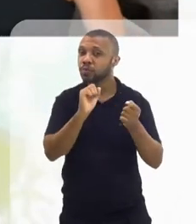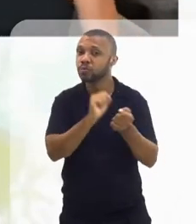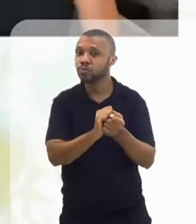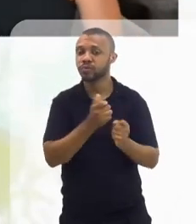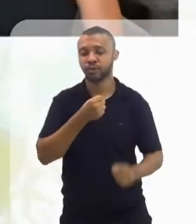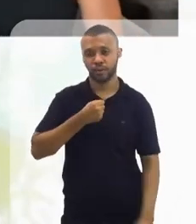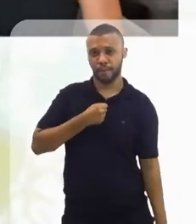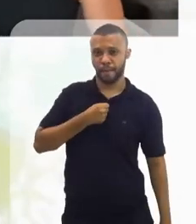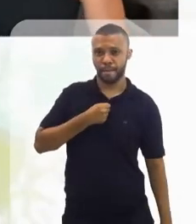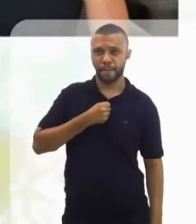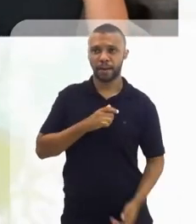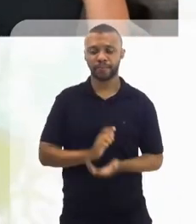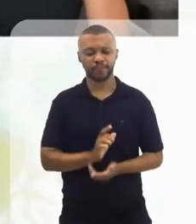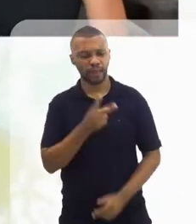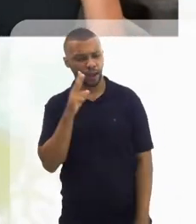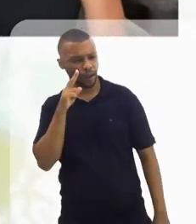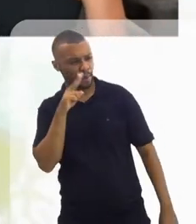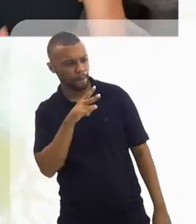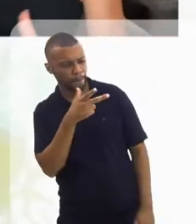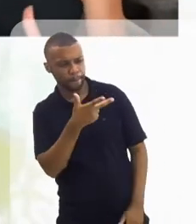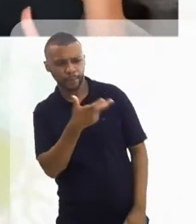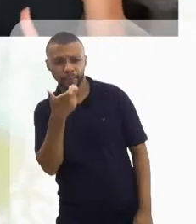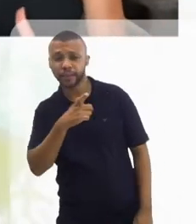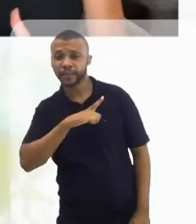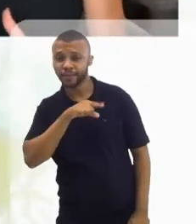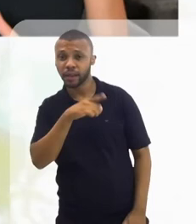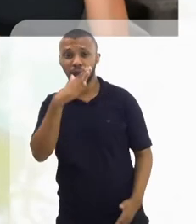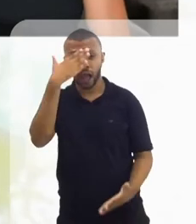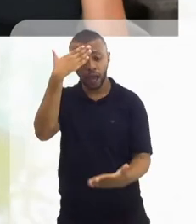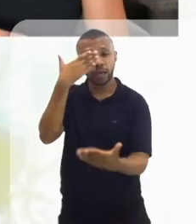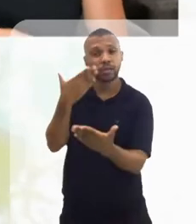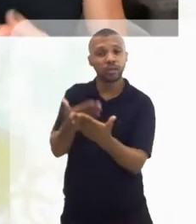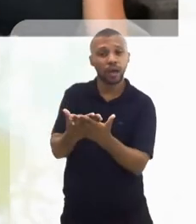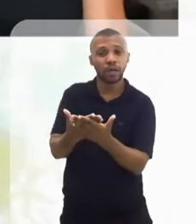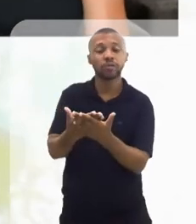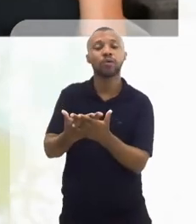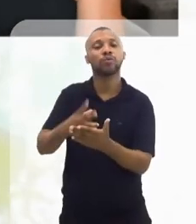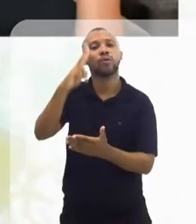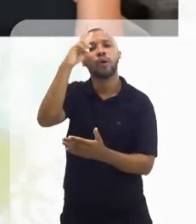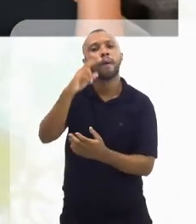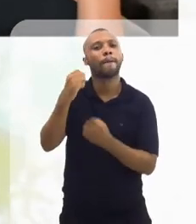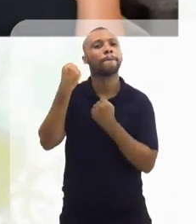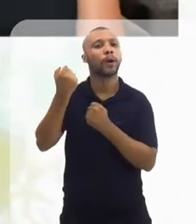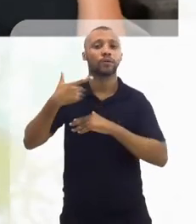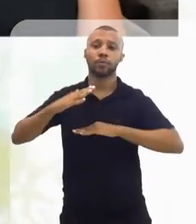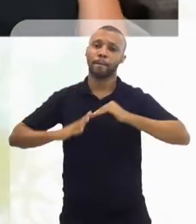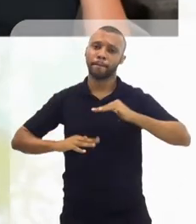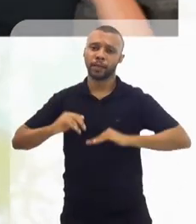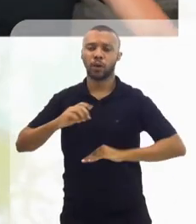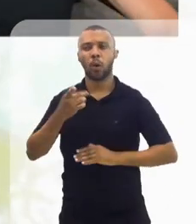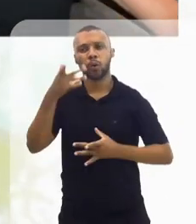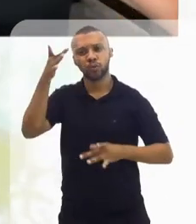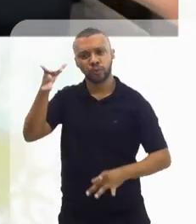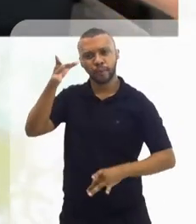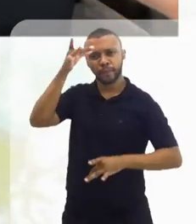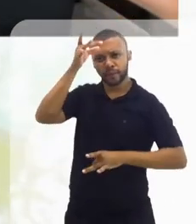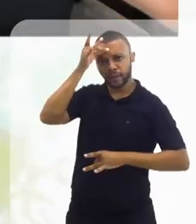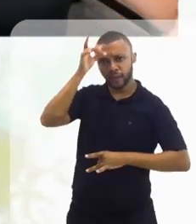numa reunião com ele era um cara que eu percebia que estava ali acreditando num potencial,